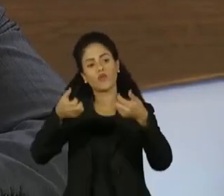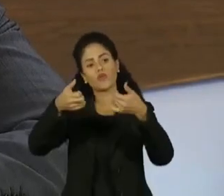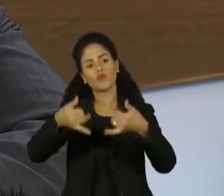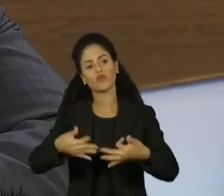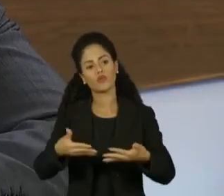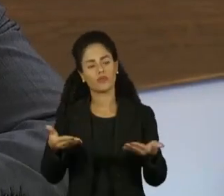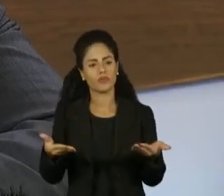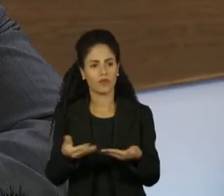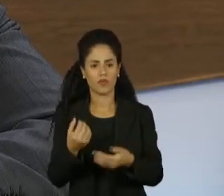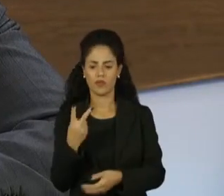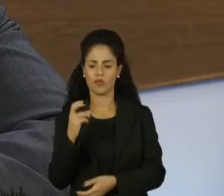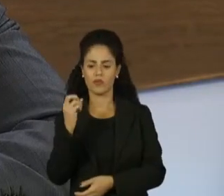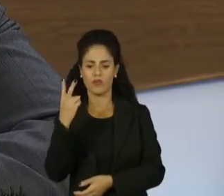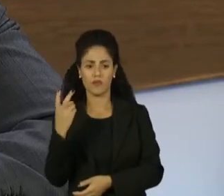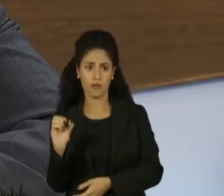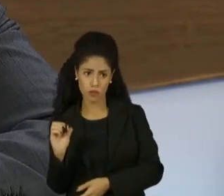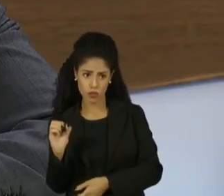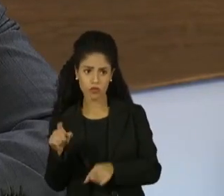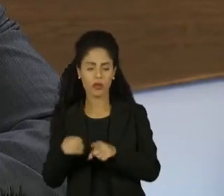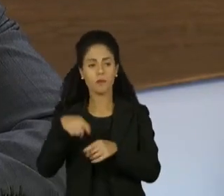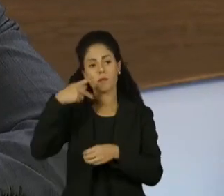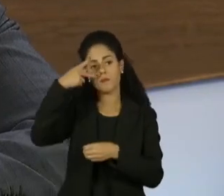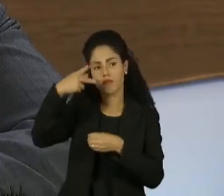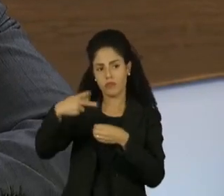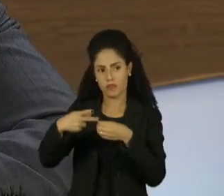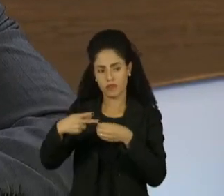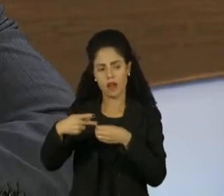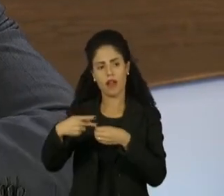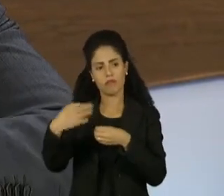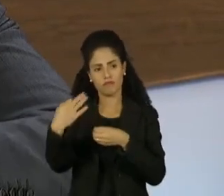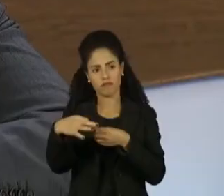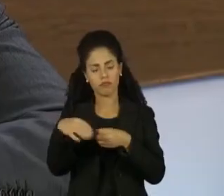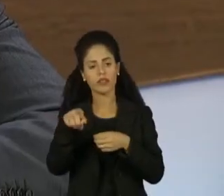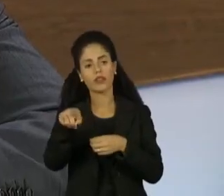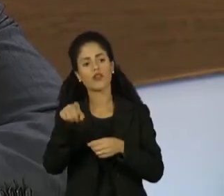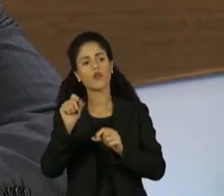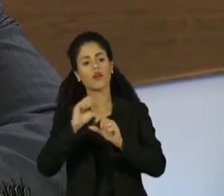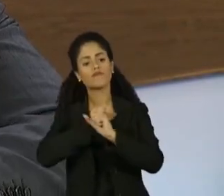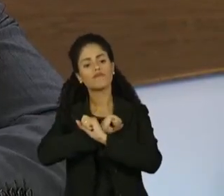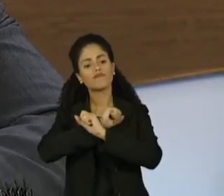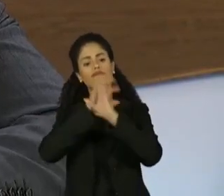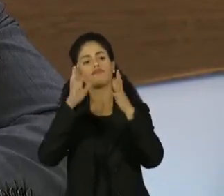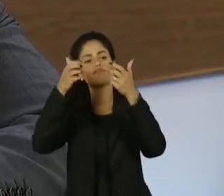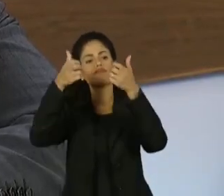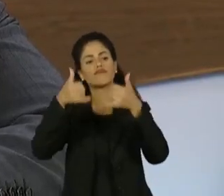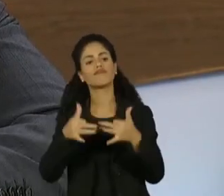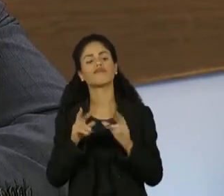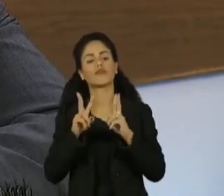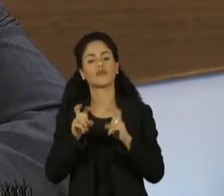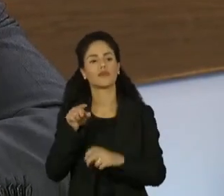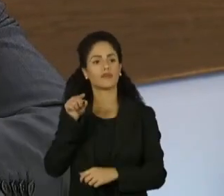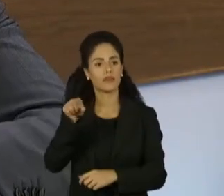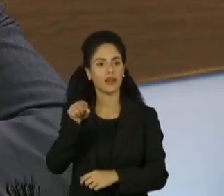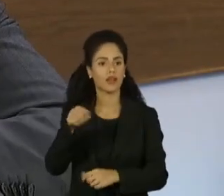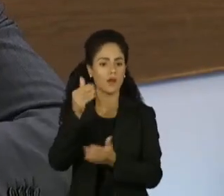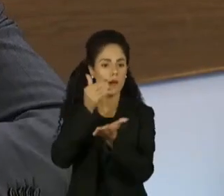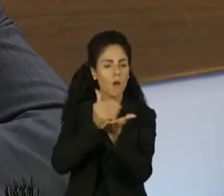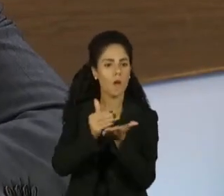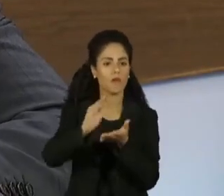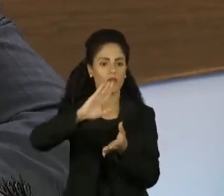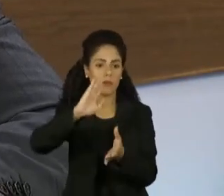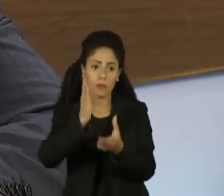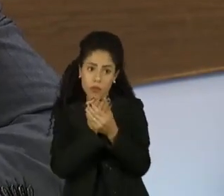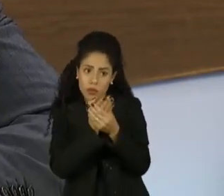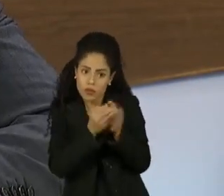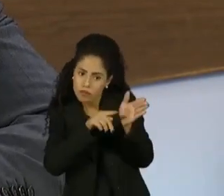sido desmentida em 2020 pela Procuradoria-Geral da República, ali contra a transparência internacional, dando início a um processo